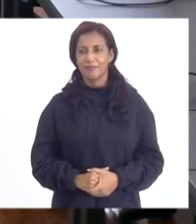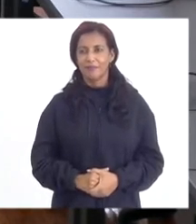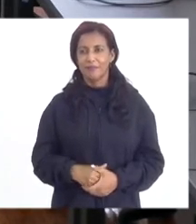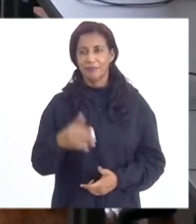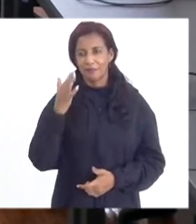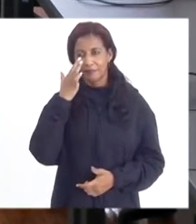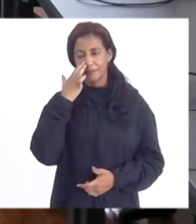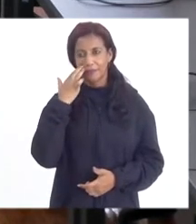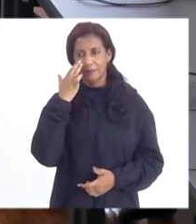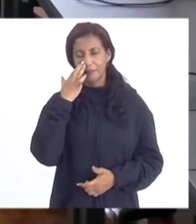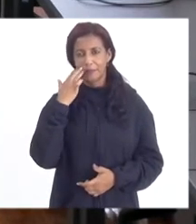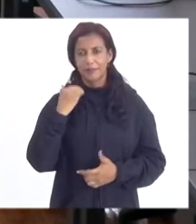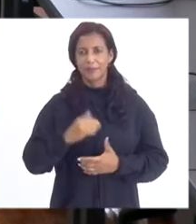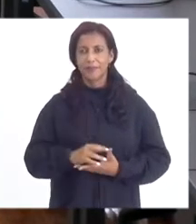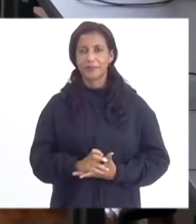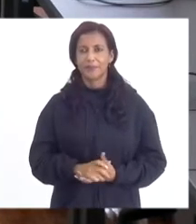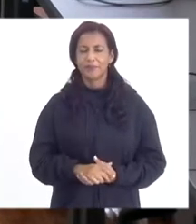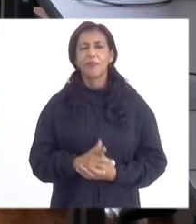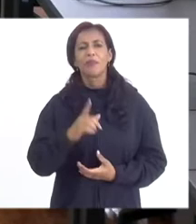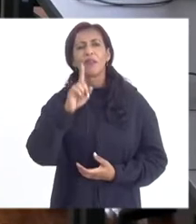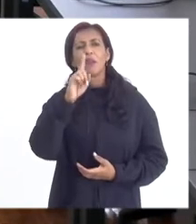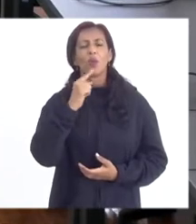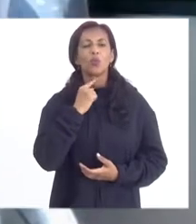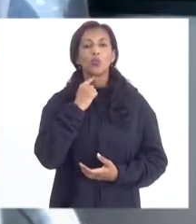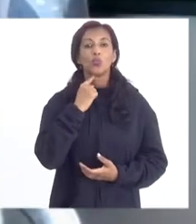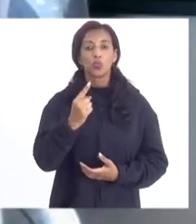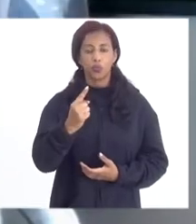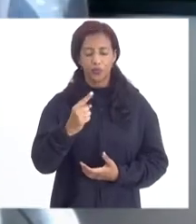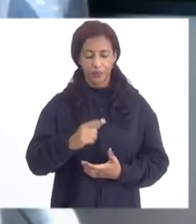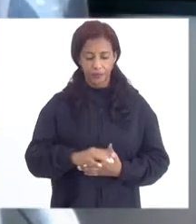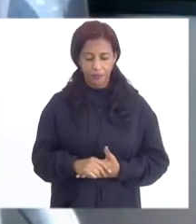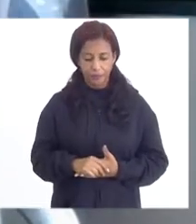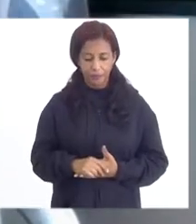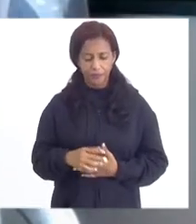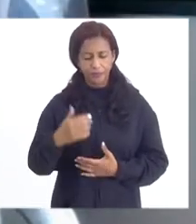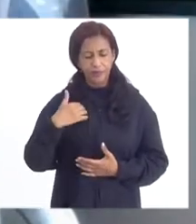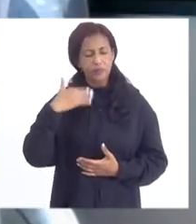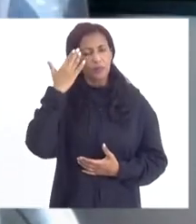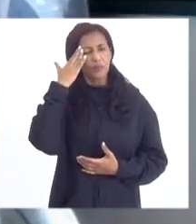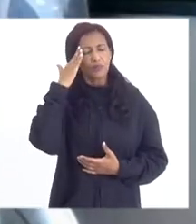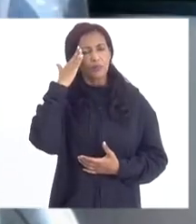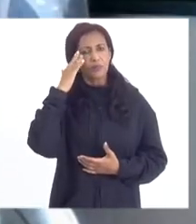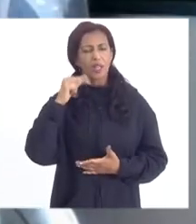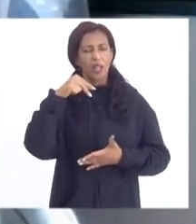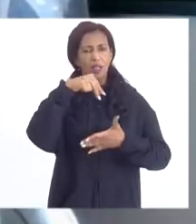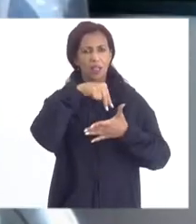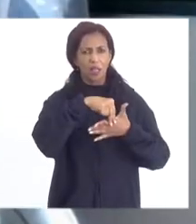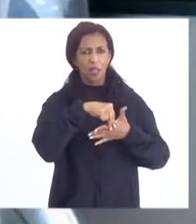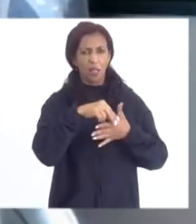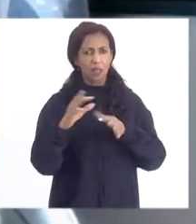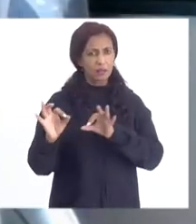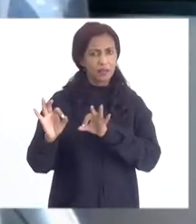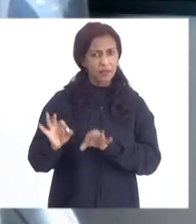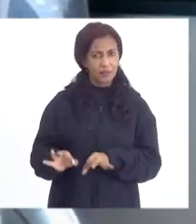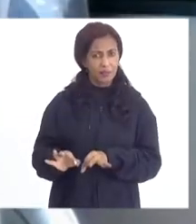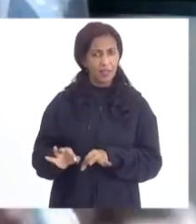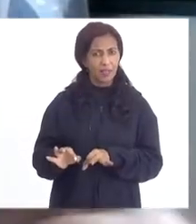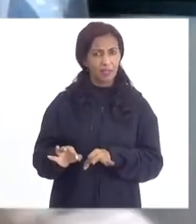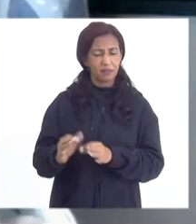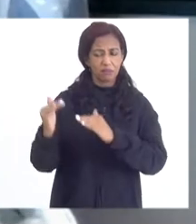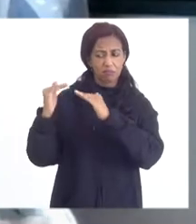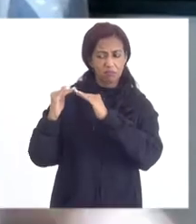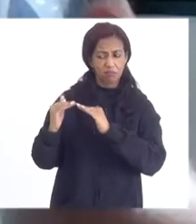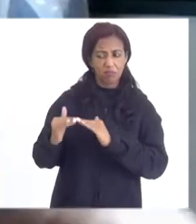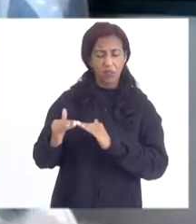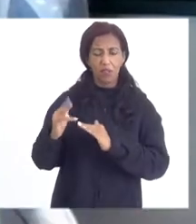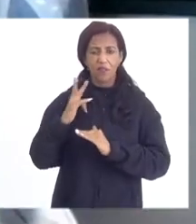trabalhos à ordem. Uma dúvida, presidente. Eu entendo que a anexação está certa. O que o Luiz Paulo está dizendo é que o